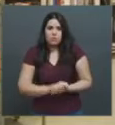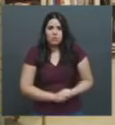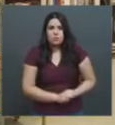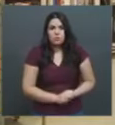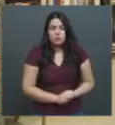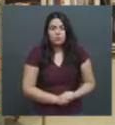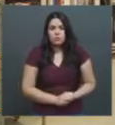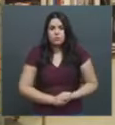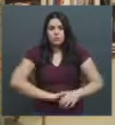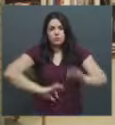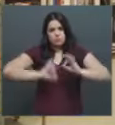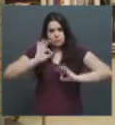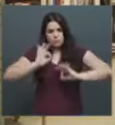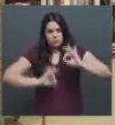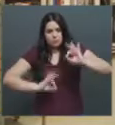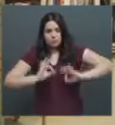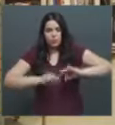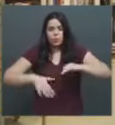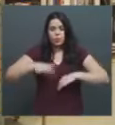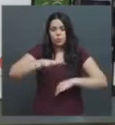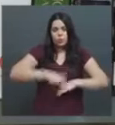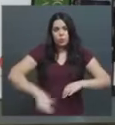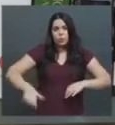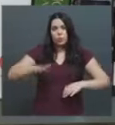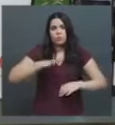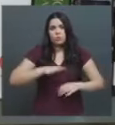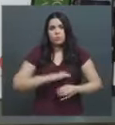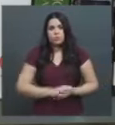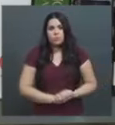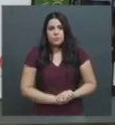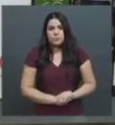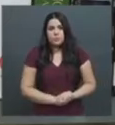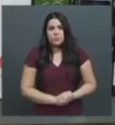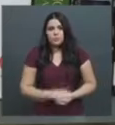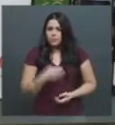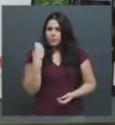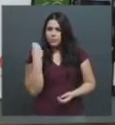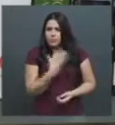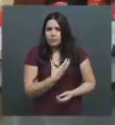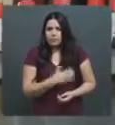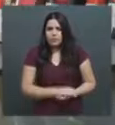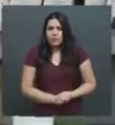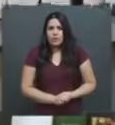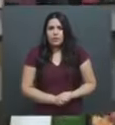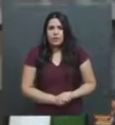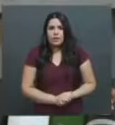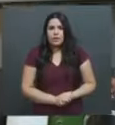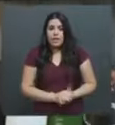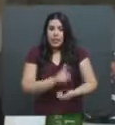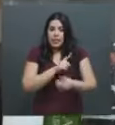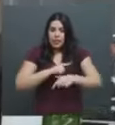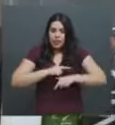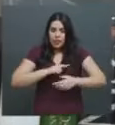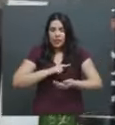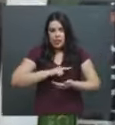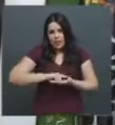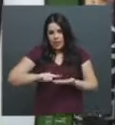catalogados, organizados, num ambiente, um ambiente seco,